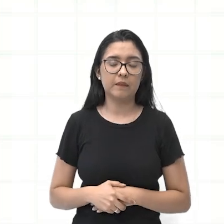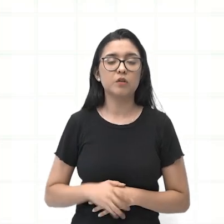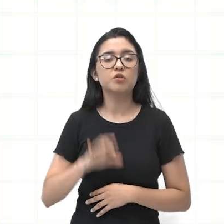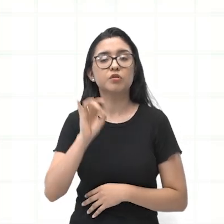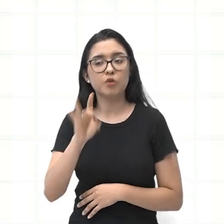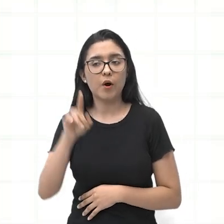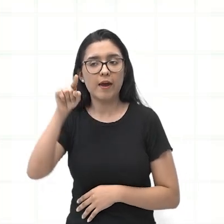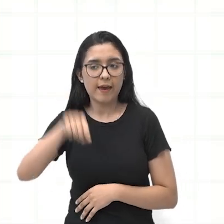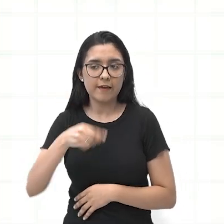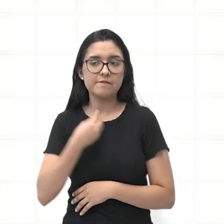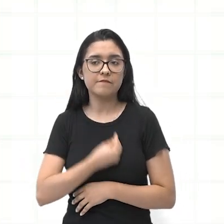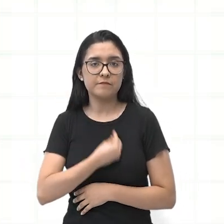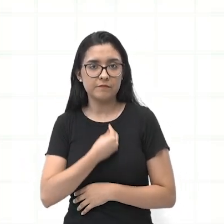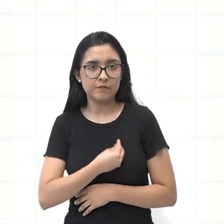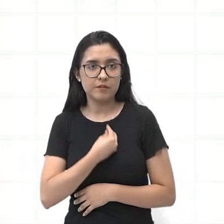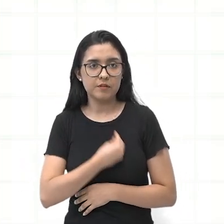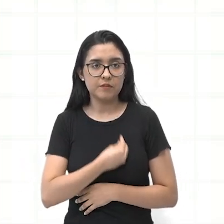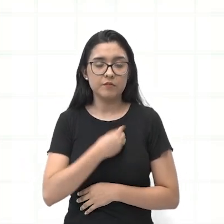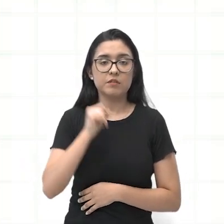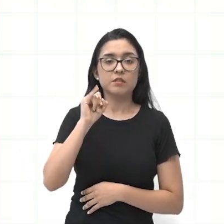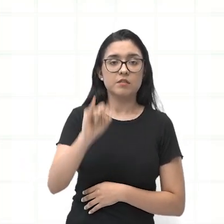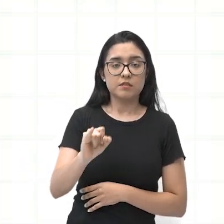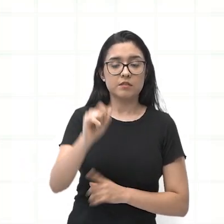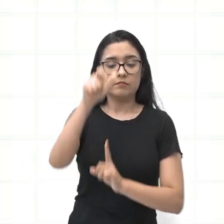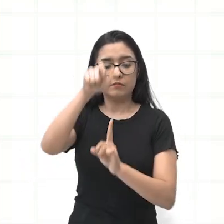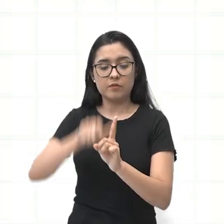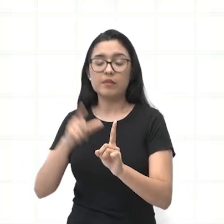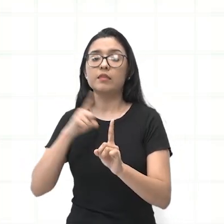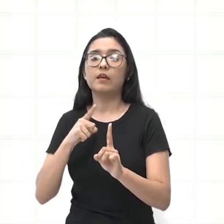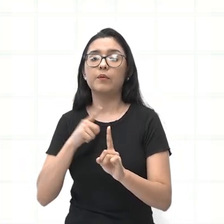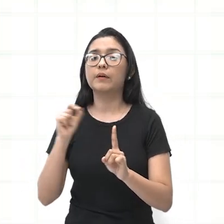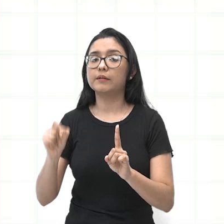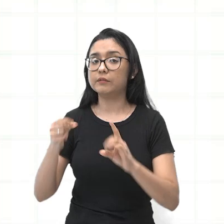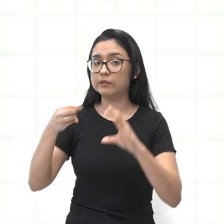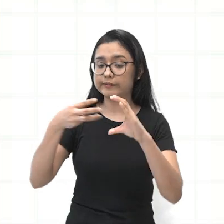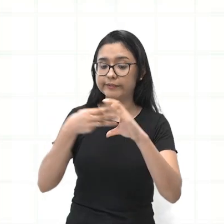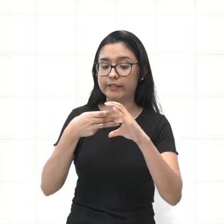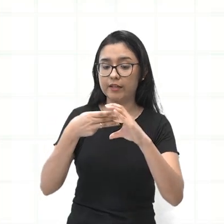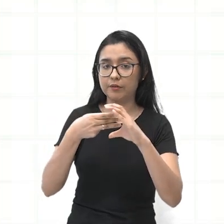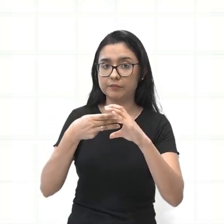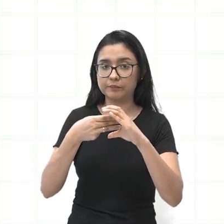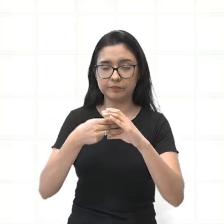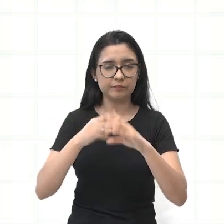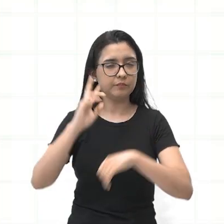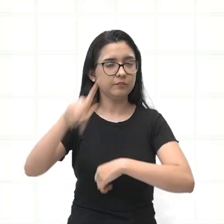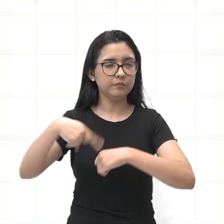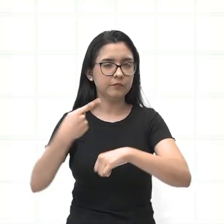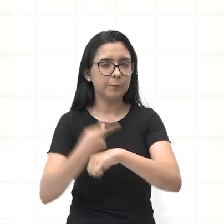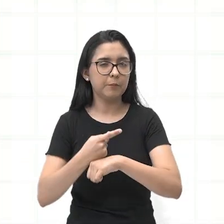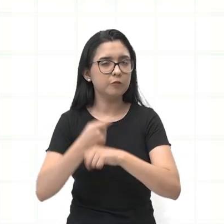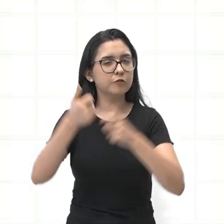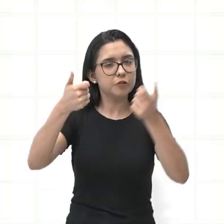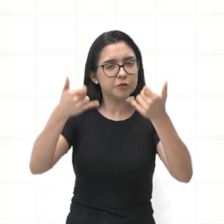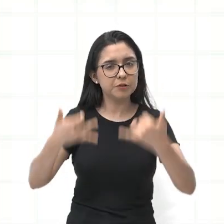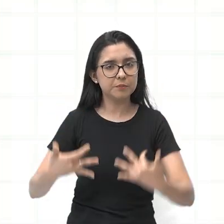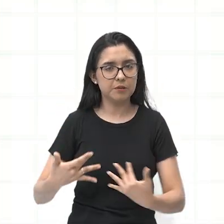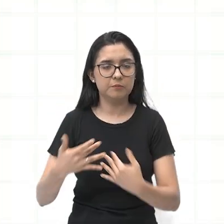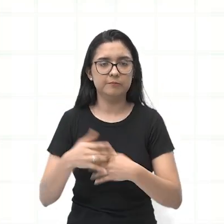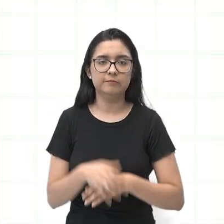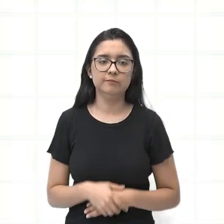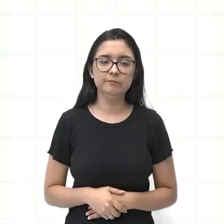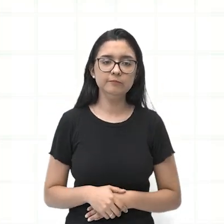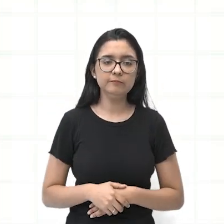considerado um ser vivo? Quando esse organismo possui uma célula. Nós vamos já entender por quê.